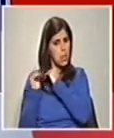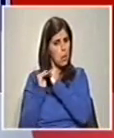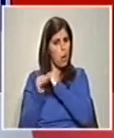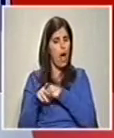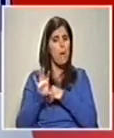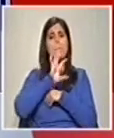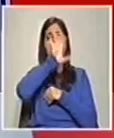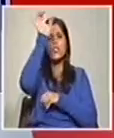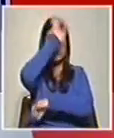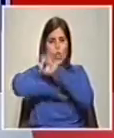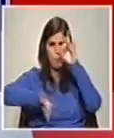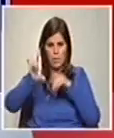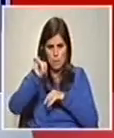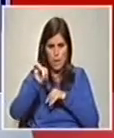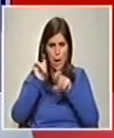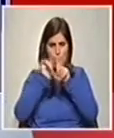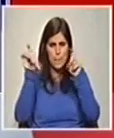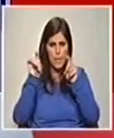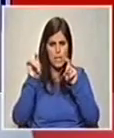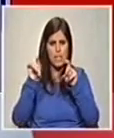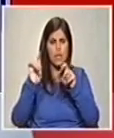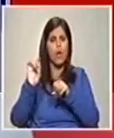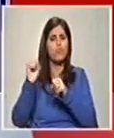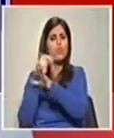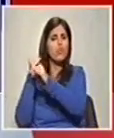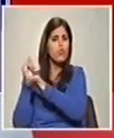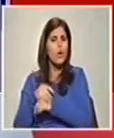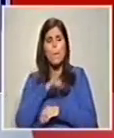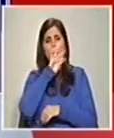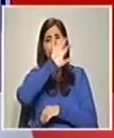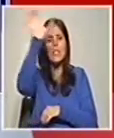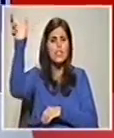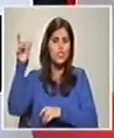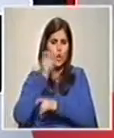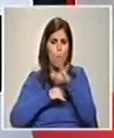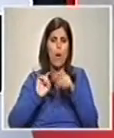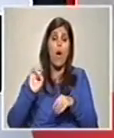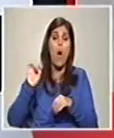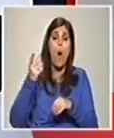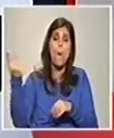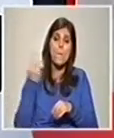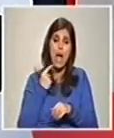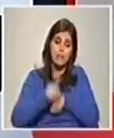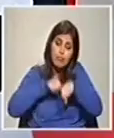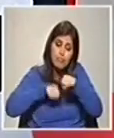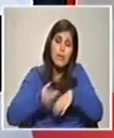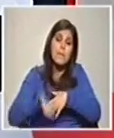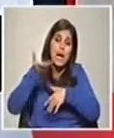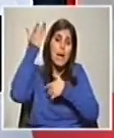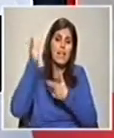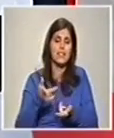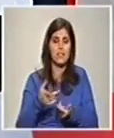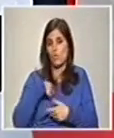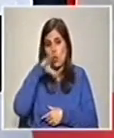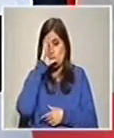Europa têm desenvolvido também, as empresas de outros países europeus, ou se ainda temos que pedalar mais? Olha, sei pouco sobre isso e, portanto, não queria dar